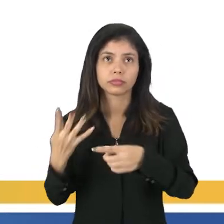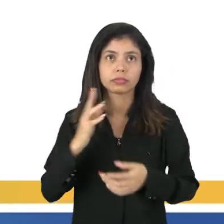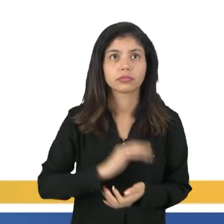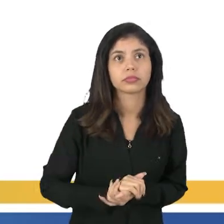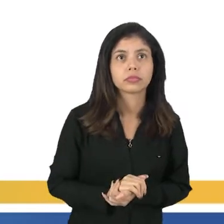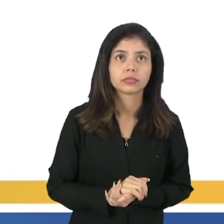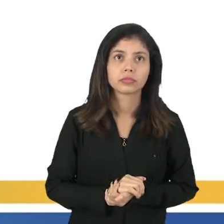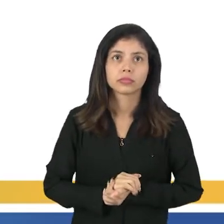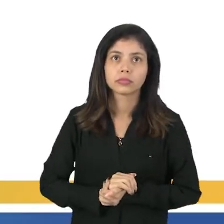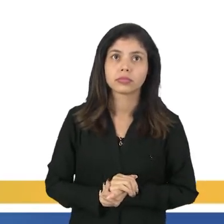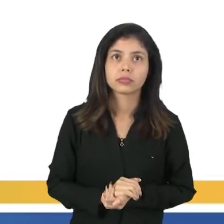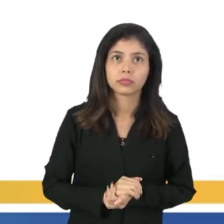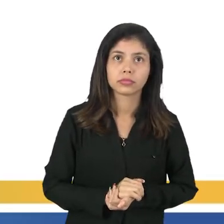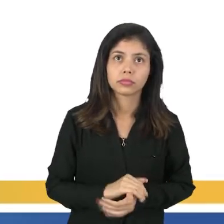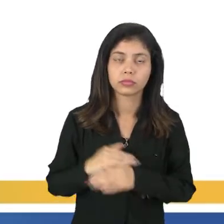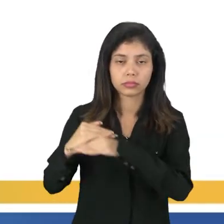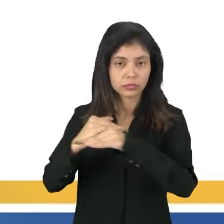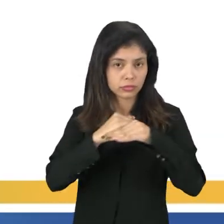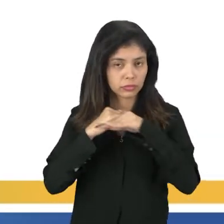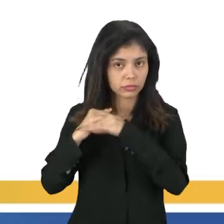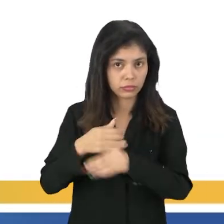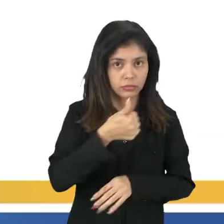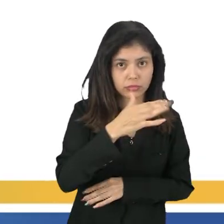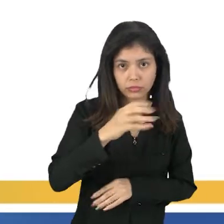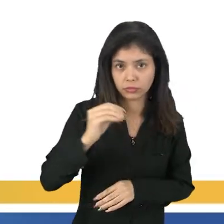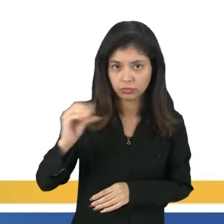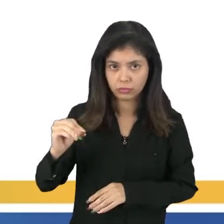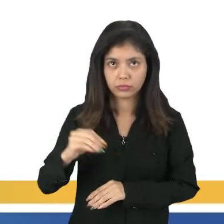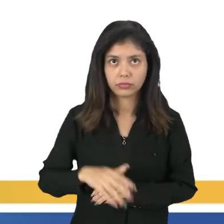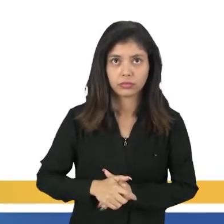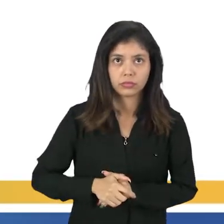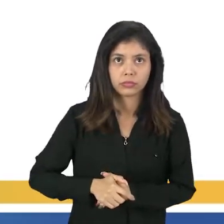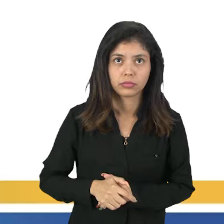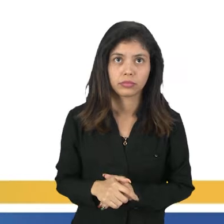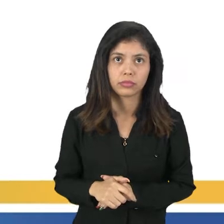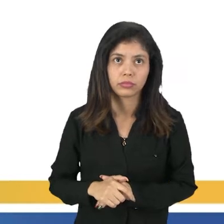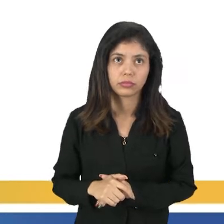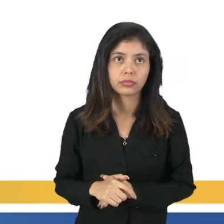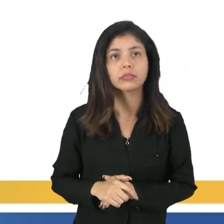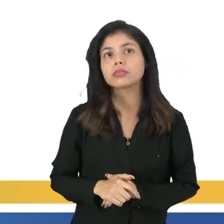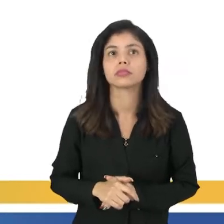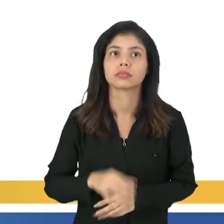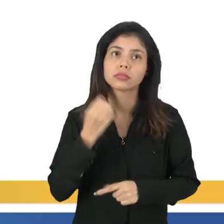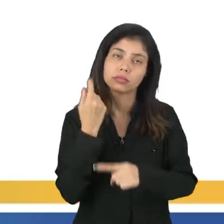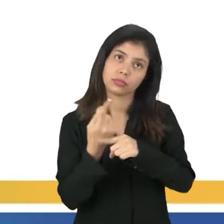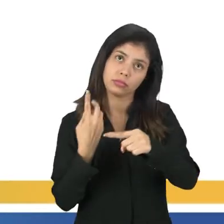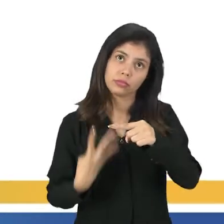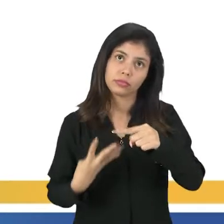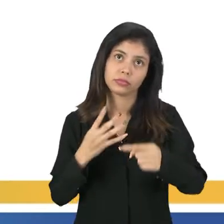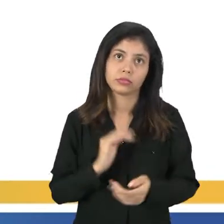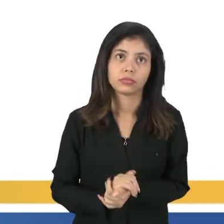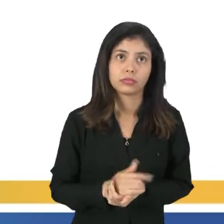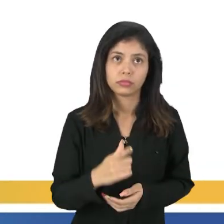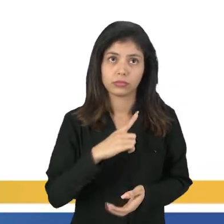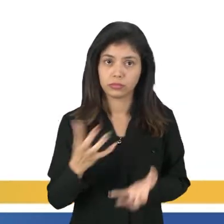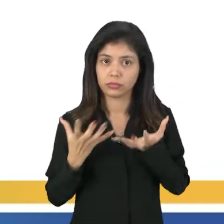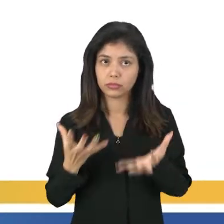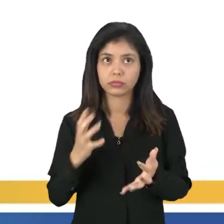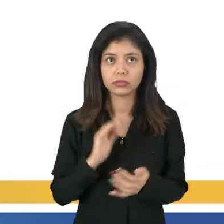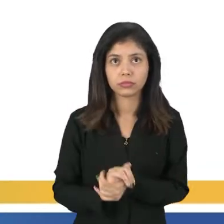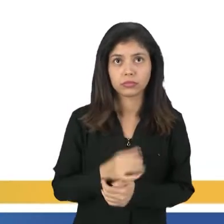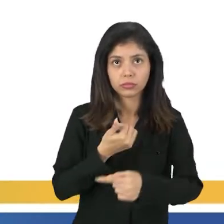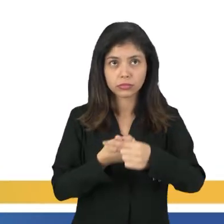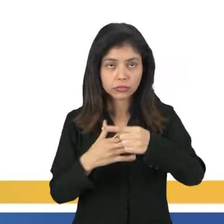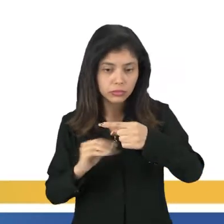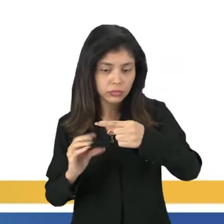transformar essa fração de modo que o denominador seja igual a 0. Então, veja, tá? Eu tenho aqui 1/4, eu quero que o denominador